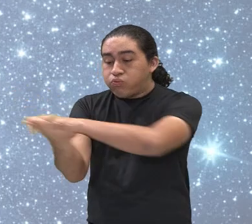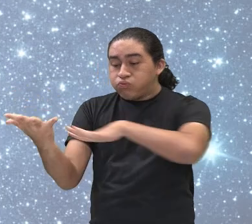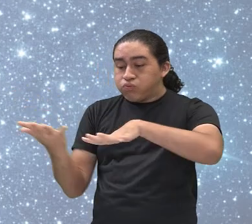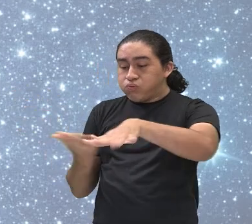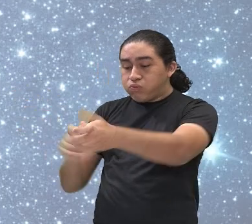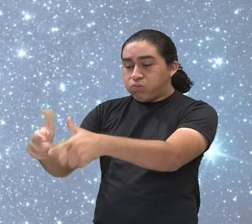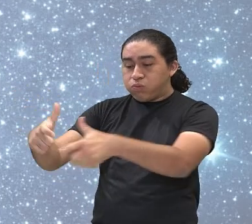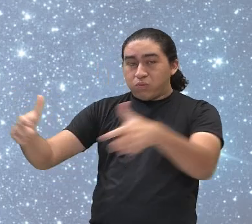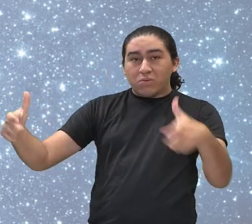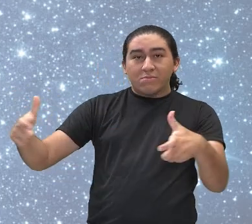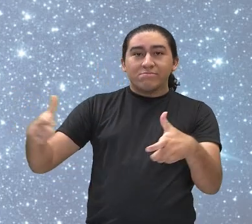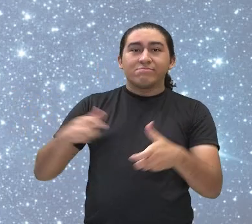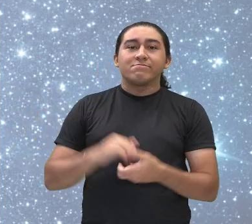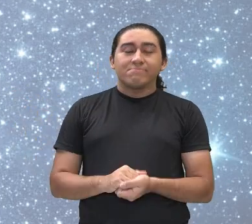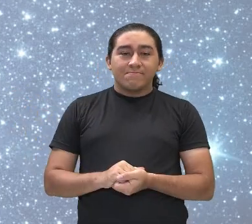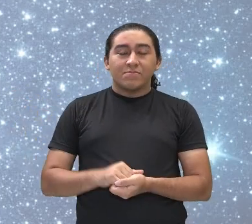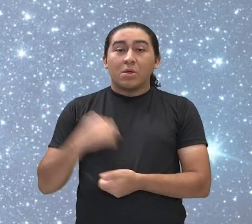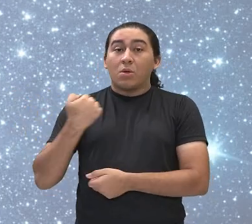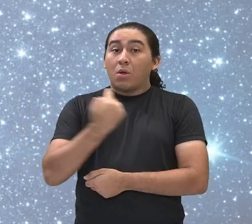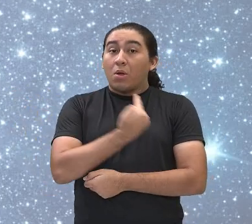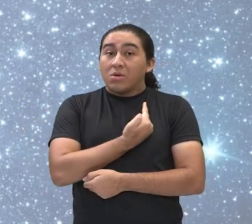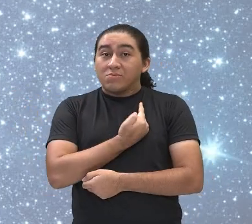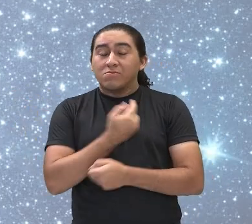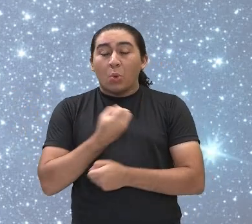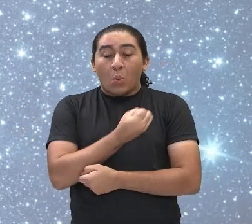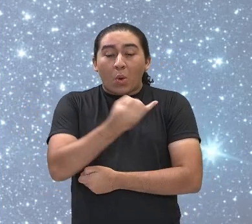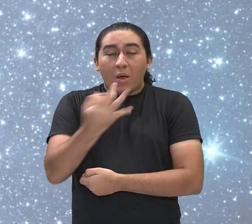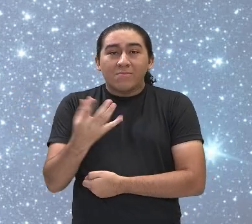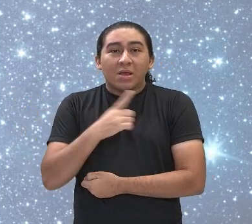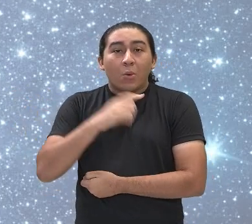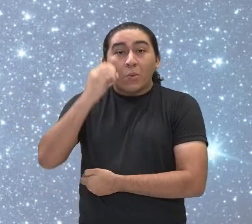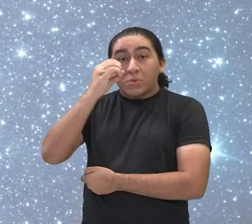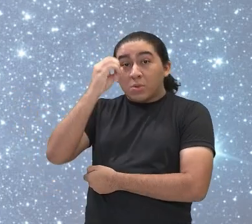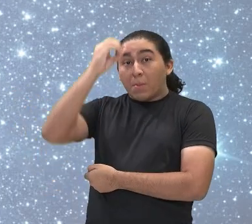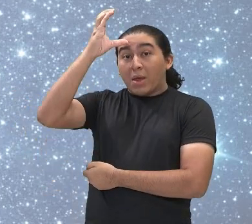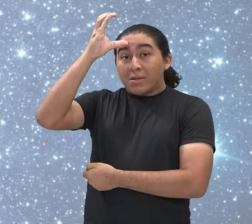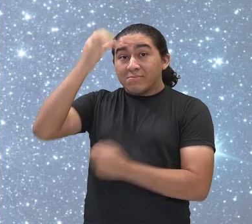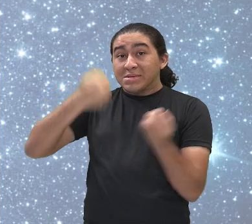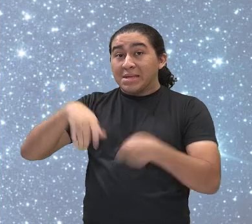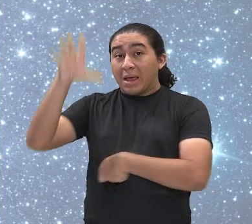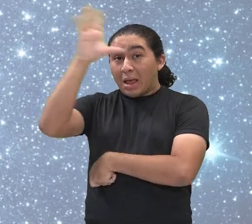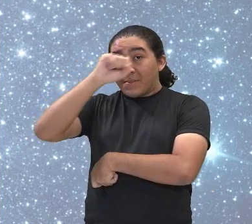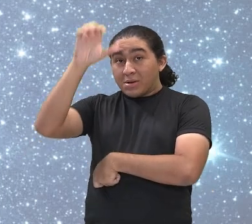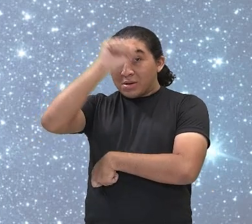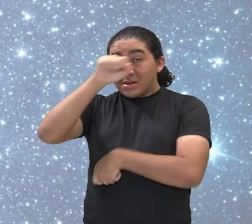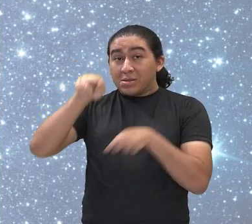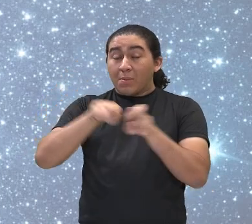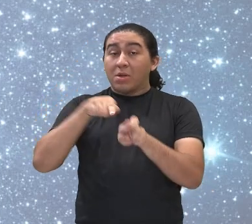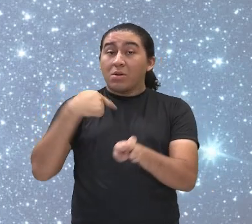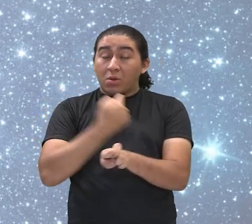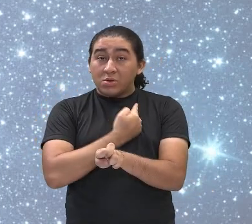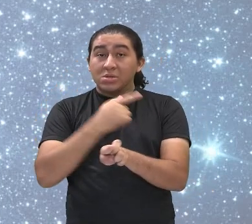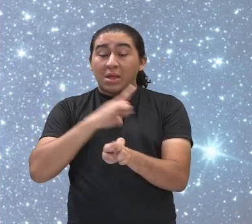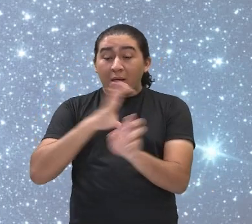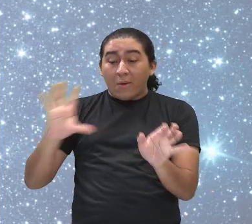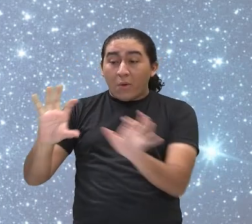enorme, quanto ainda temos a aprender e como nós somos parte disso tudo.